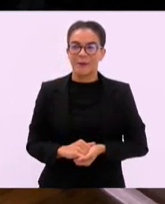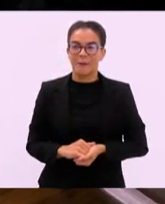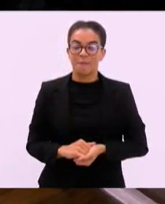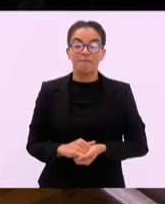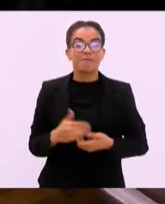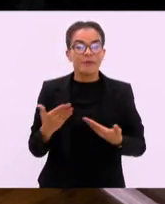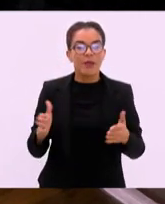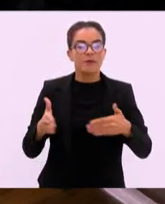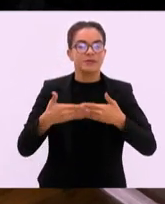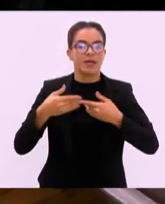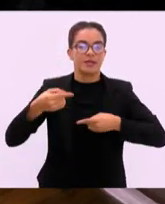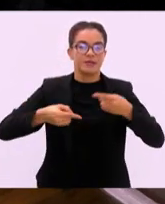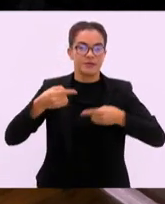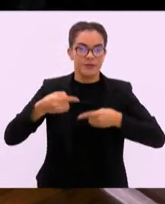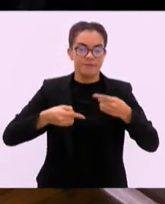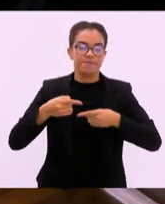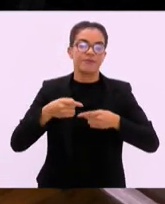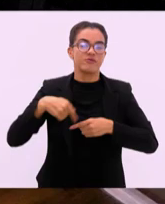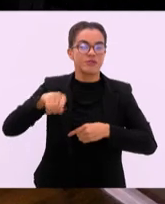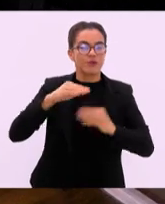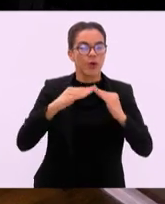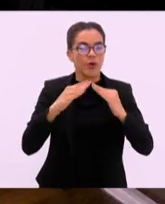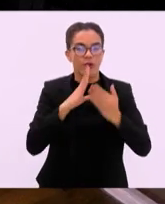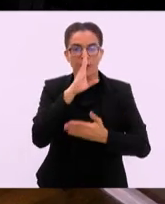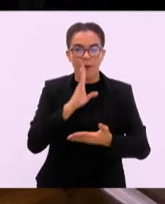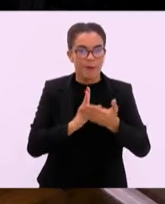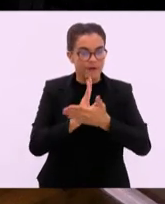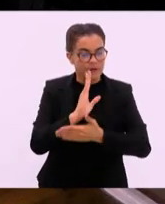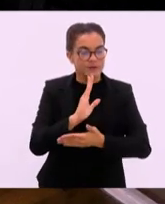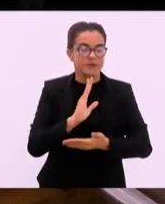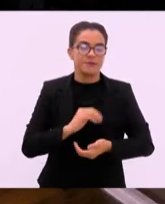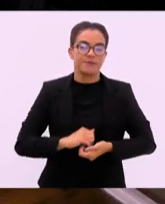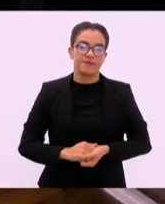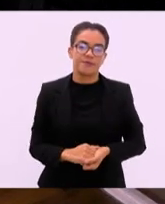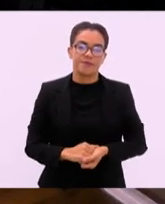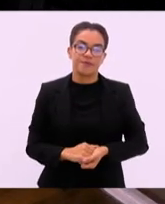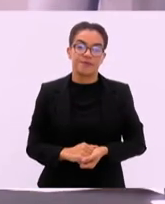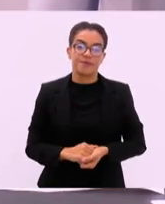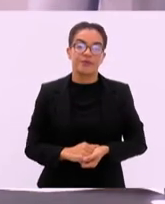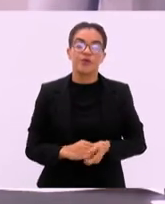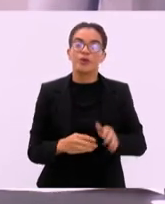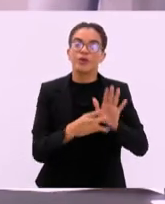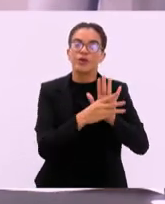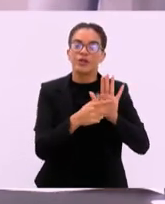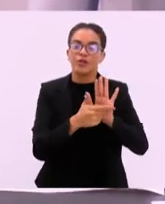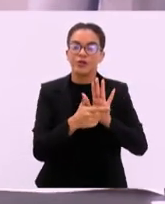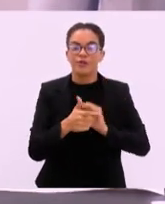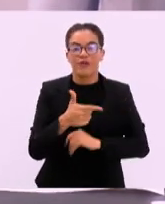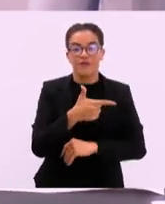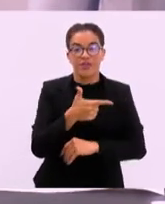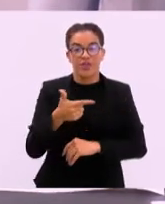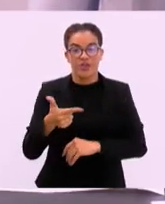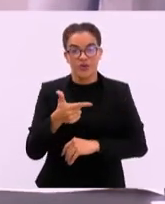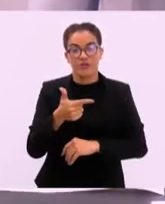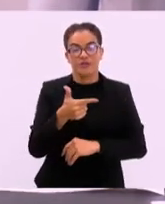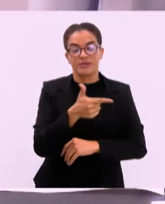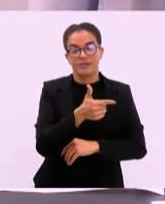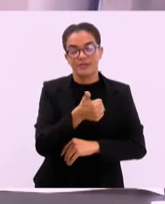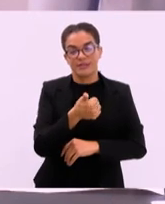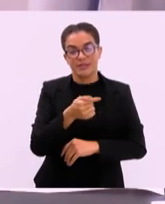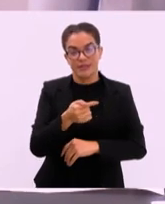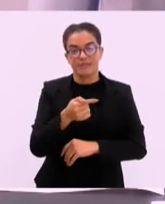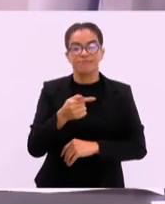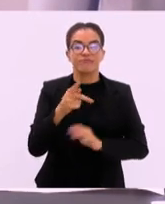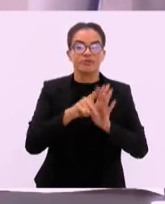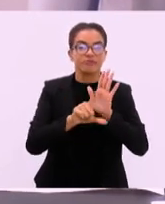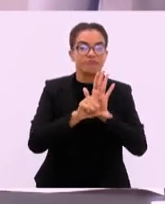Então, encerrada a discussão. Em votação, senhores que aprovam, permaneçam como estão, aprovado. 32 da pauta, 2217 de 23, projeto